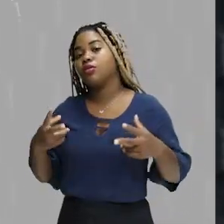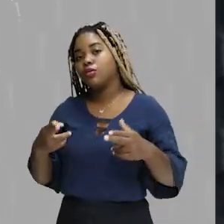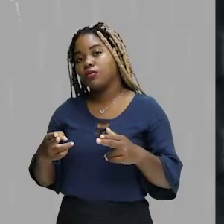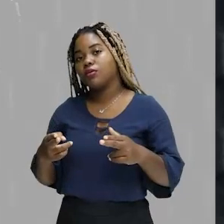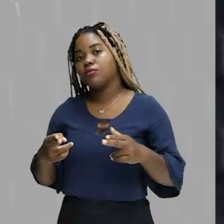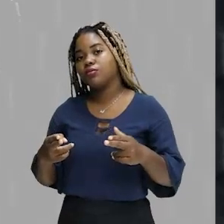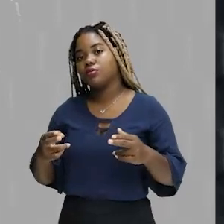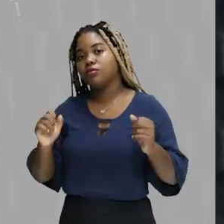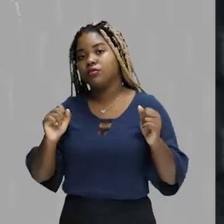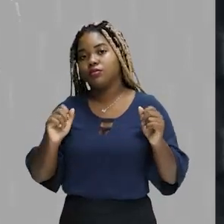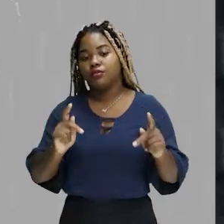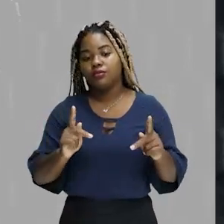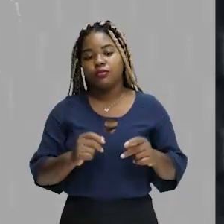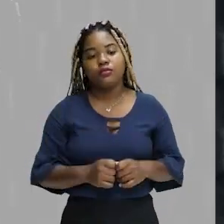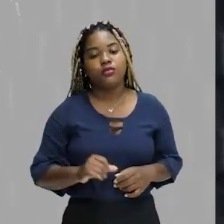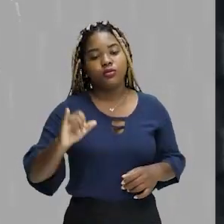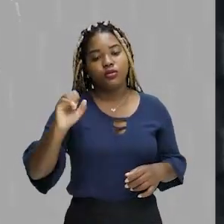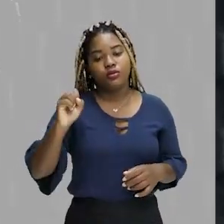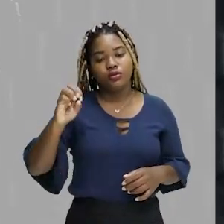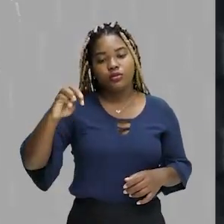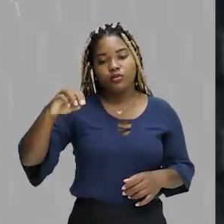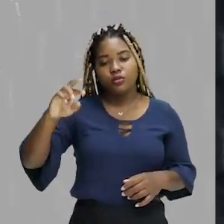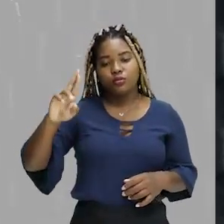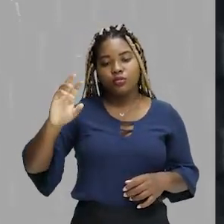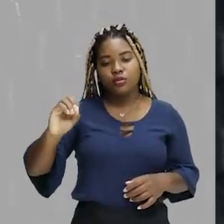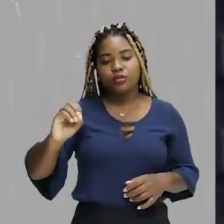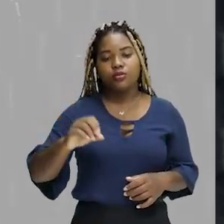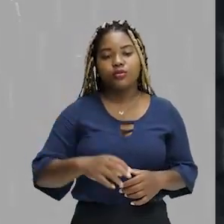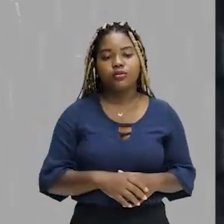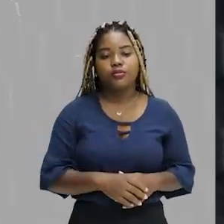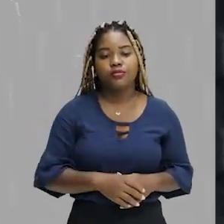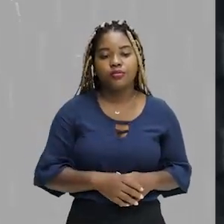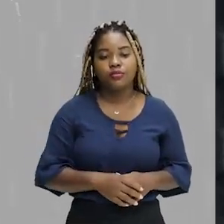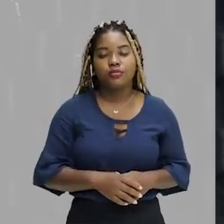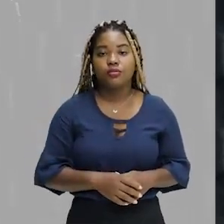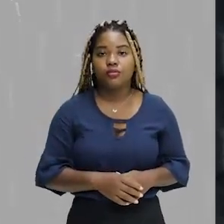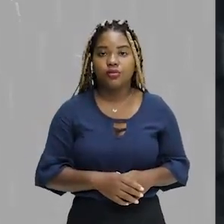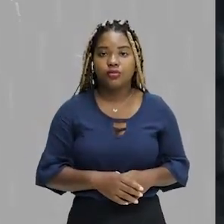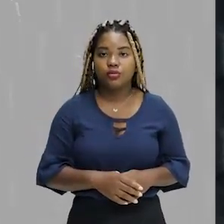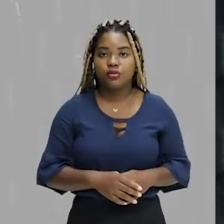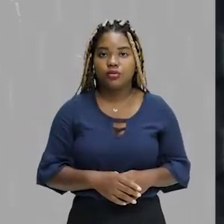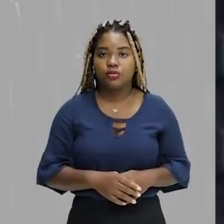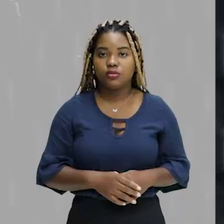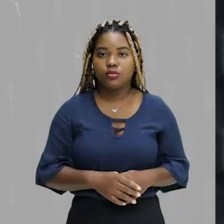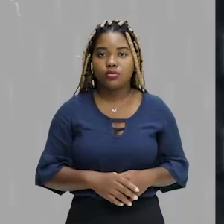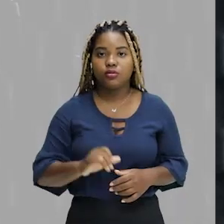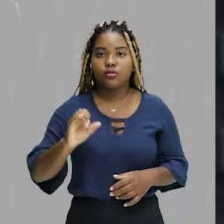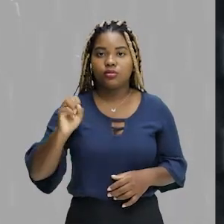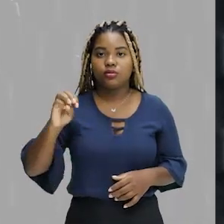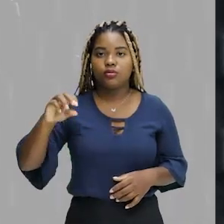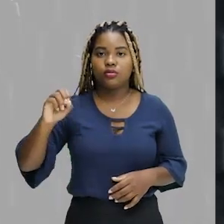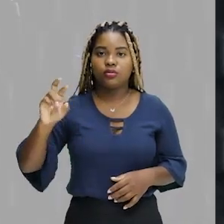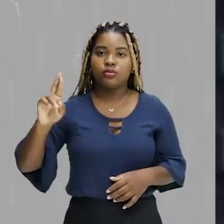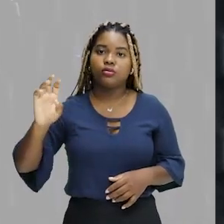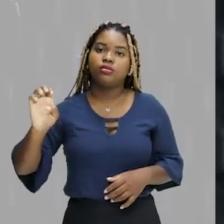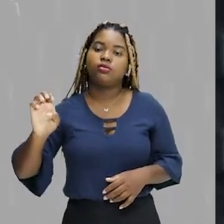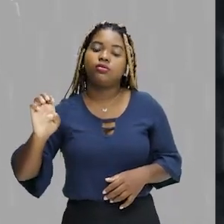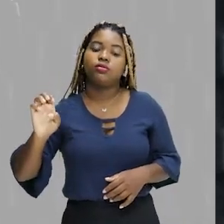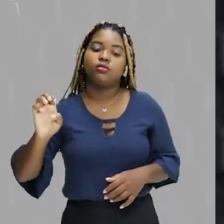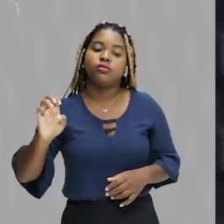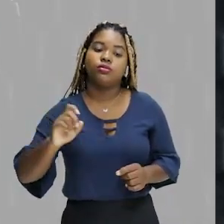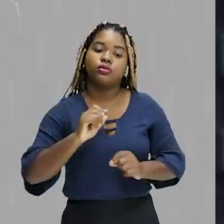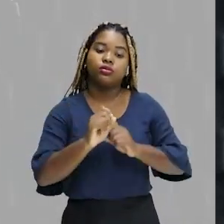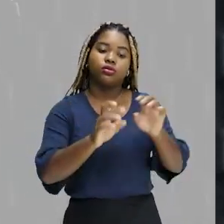Então, por isso, eles são isômeros. Isômeros são os compostos que vão apresentar, são os compostos